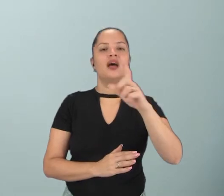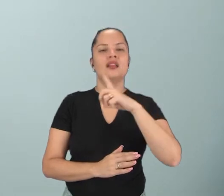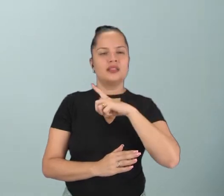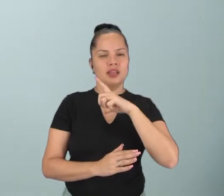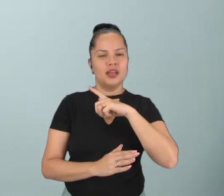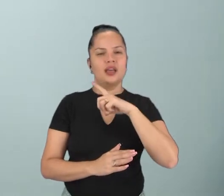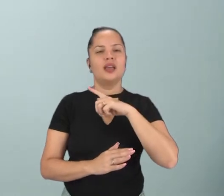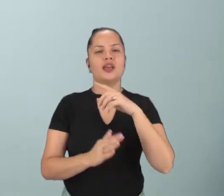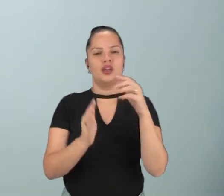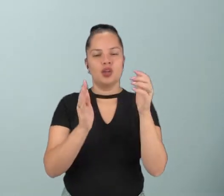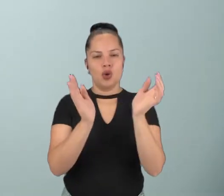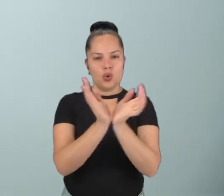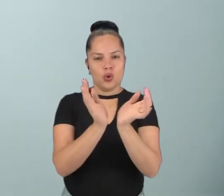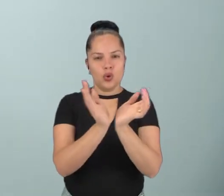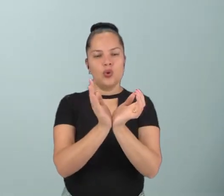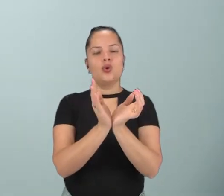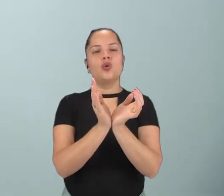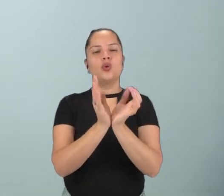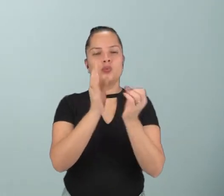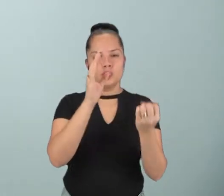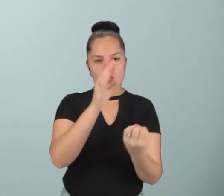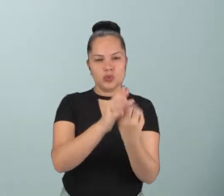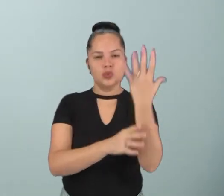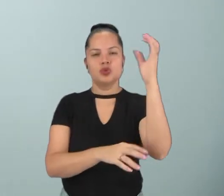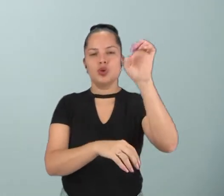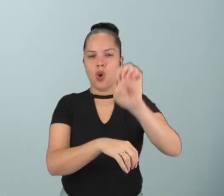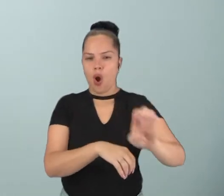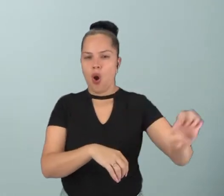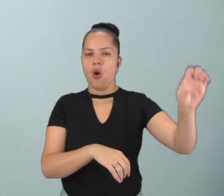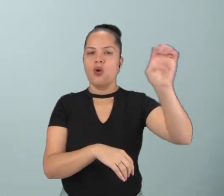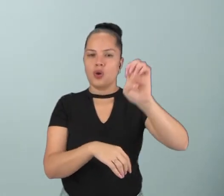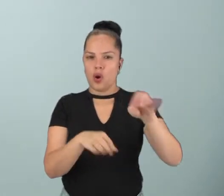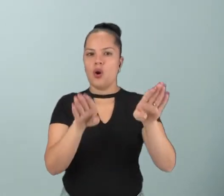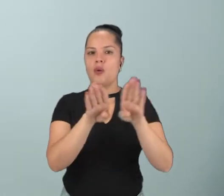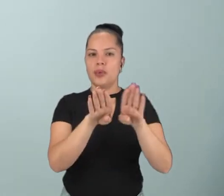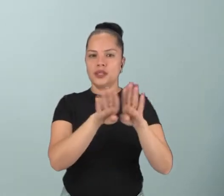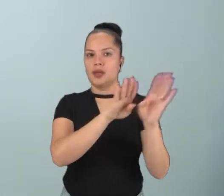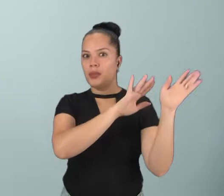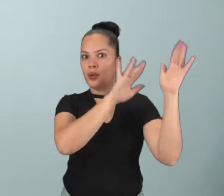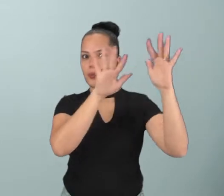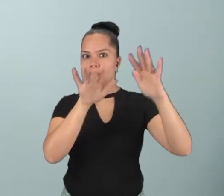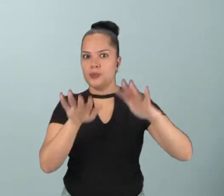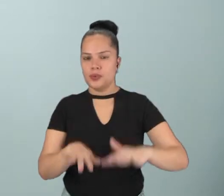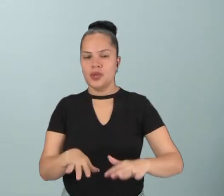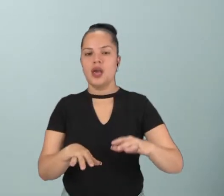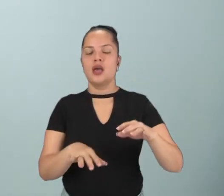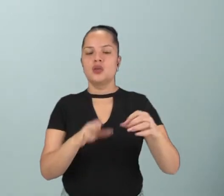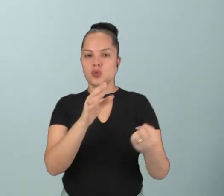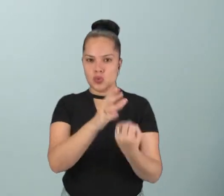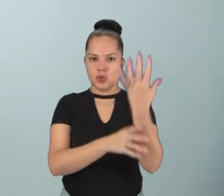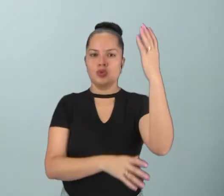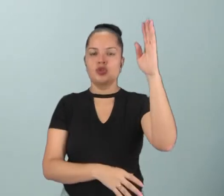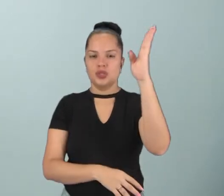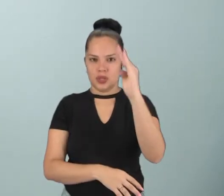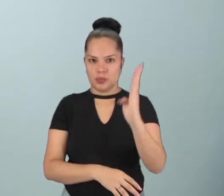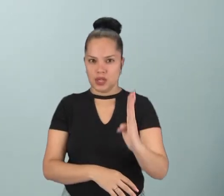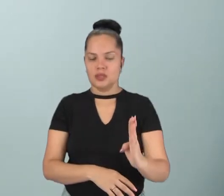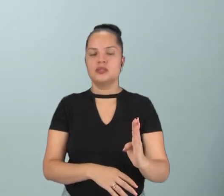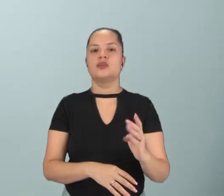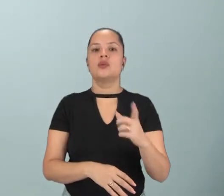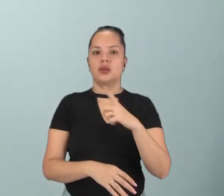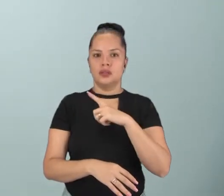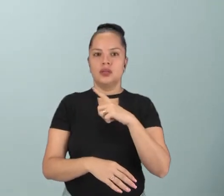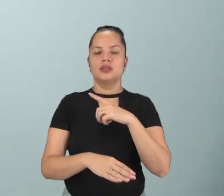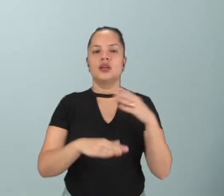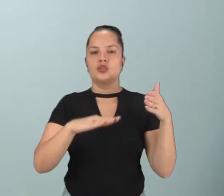do modernismo europeu, que também vai chegar ao Brasil. E a idade contemporânea são os movimentos que vão